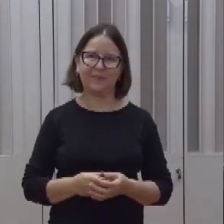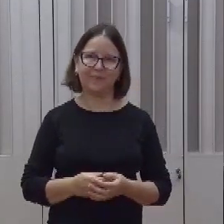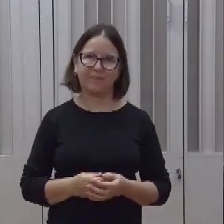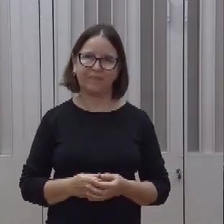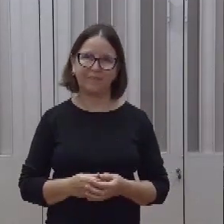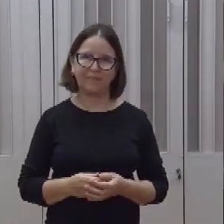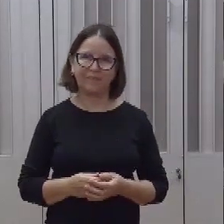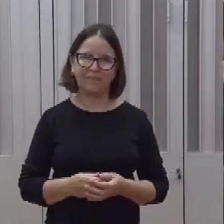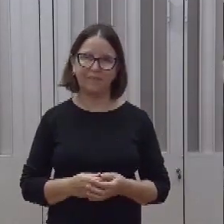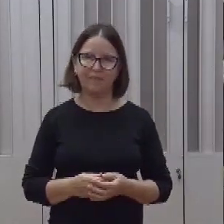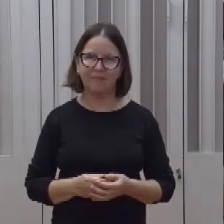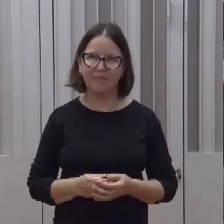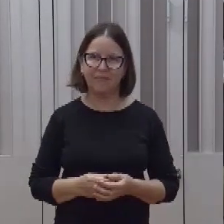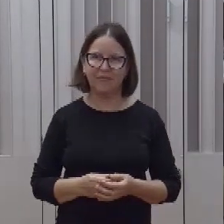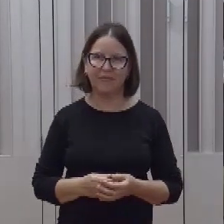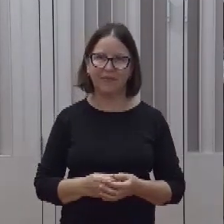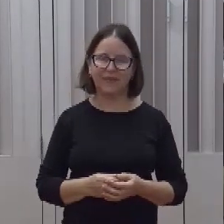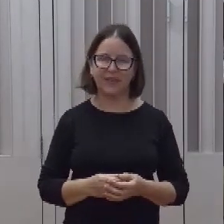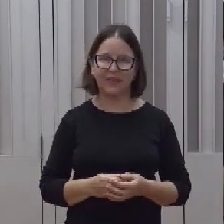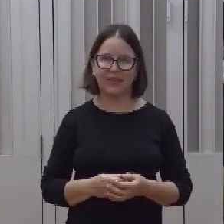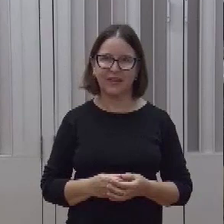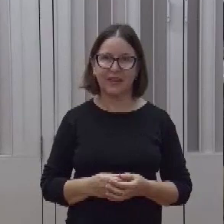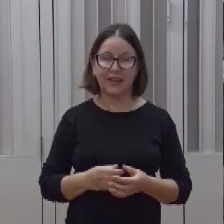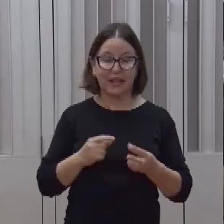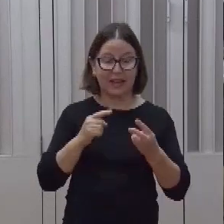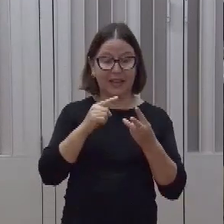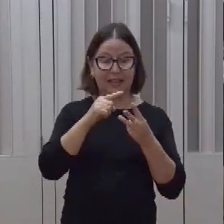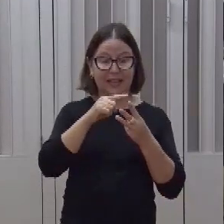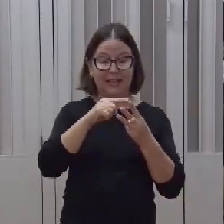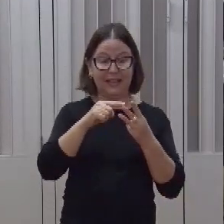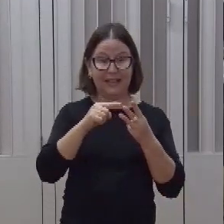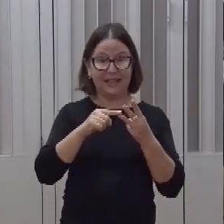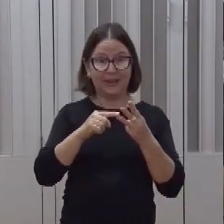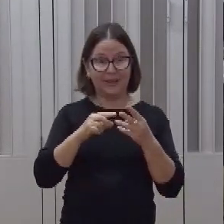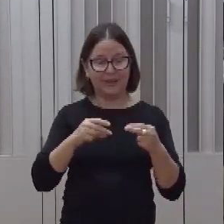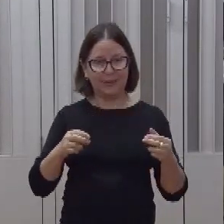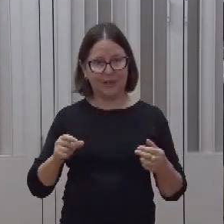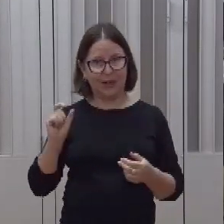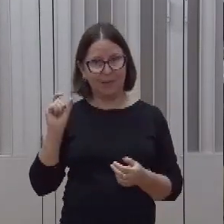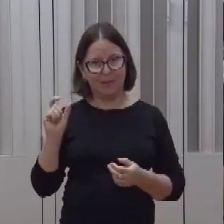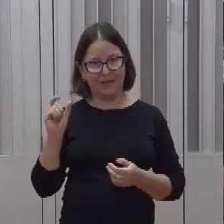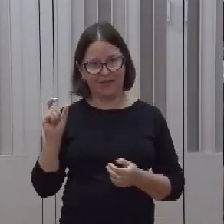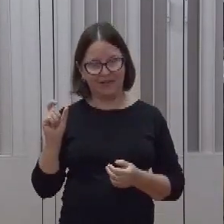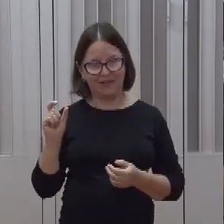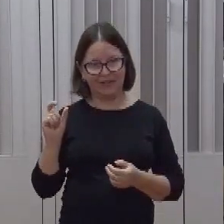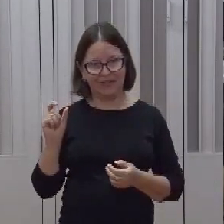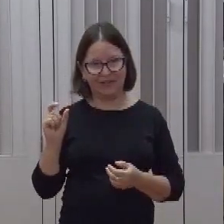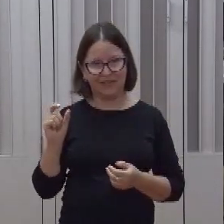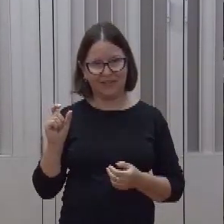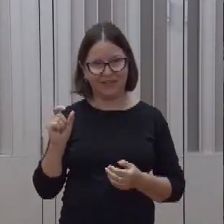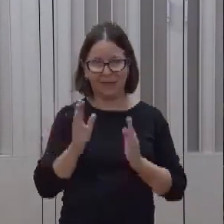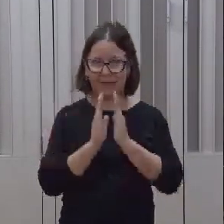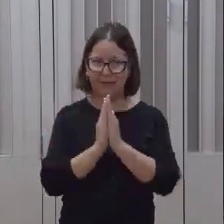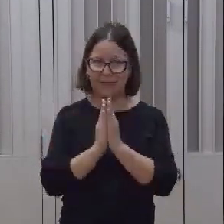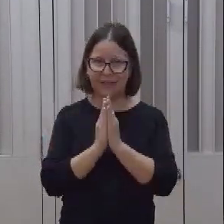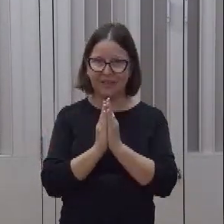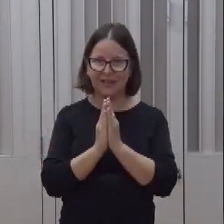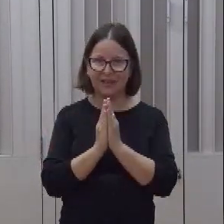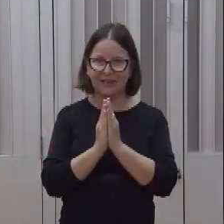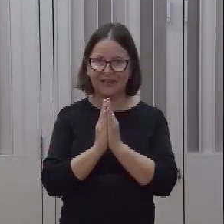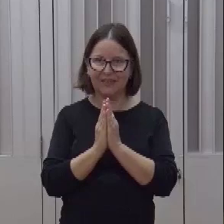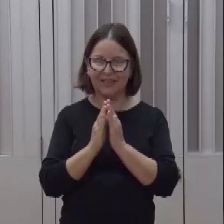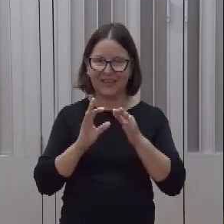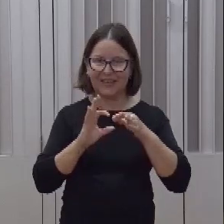Ele deu 3 coisas aqui importantes: a palavra, a oração e